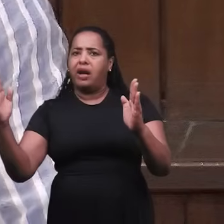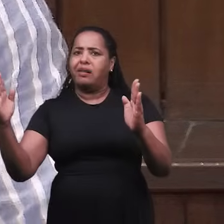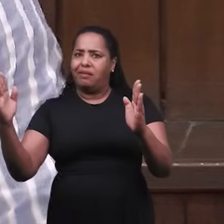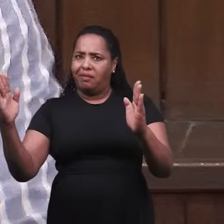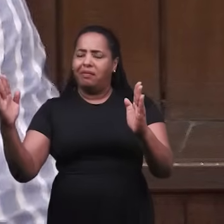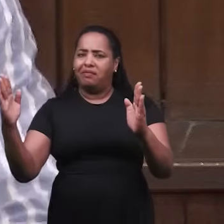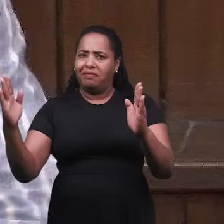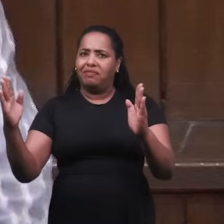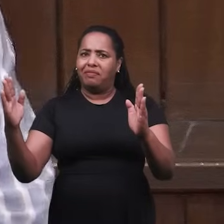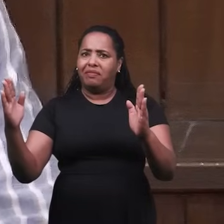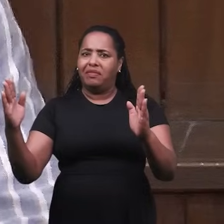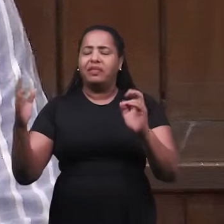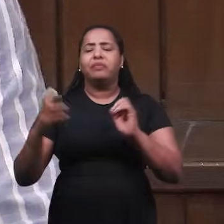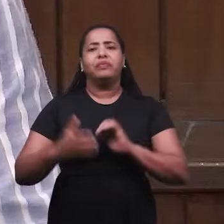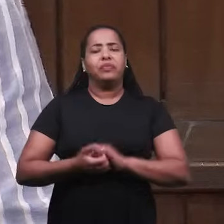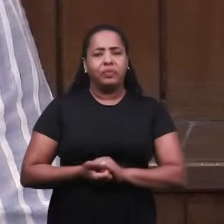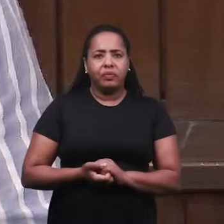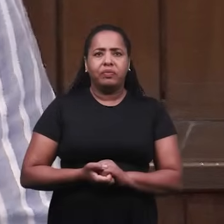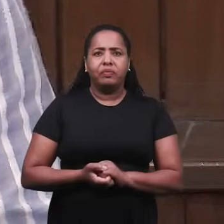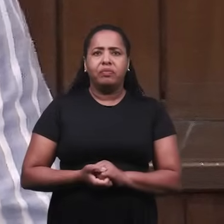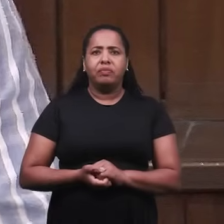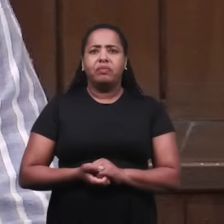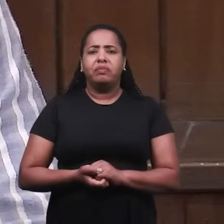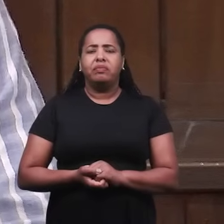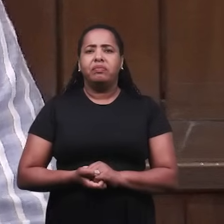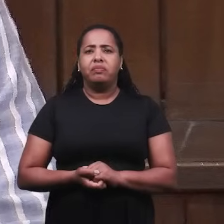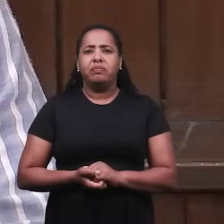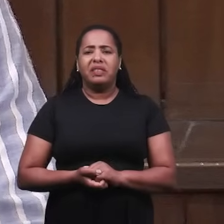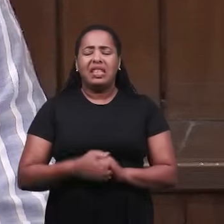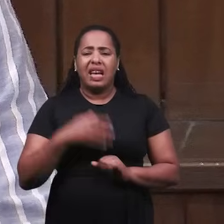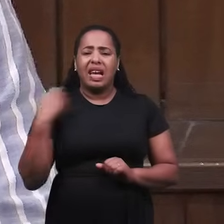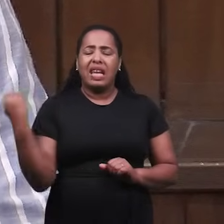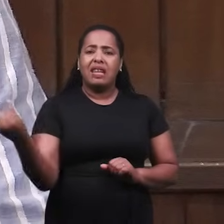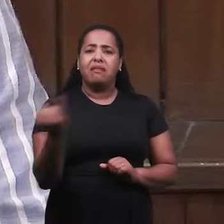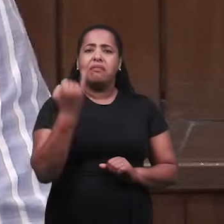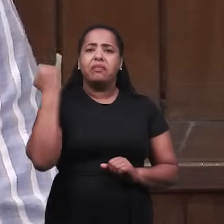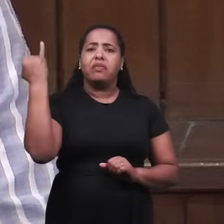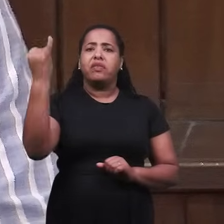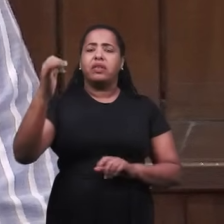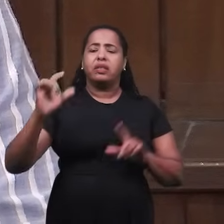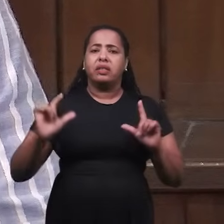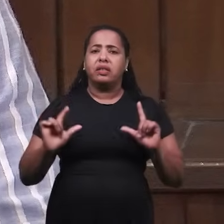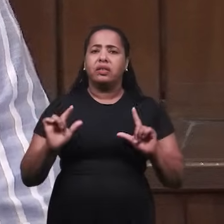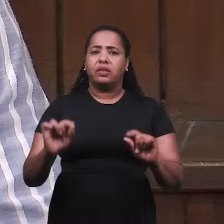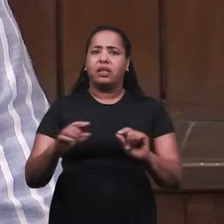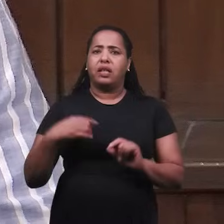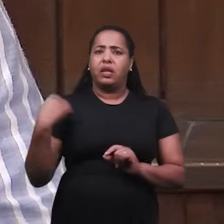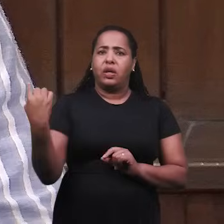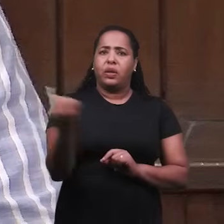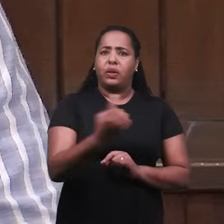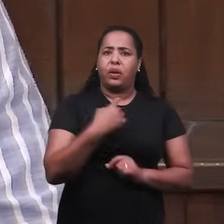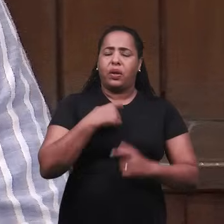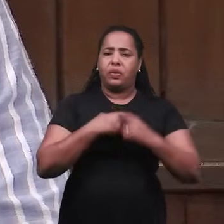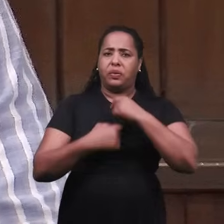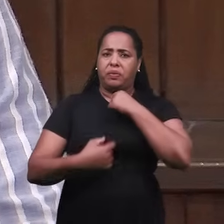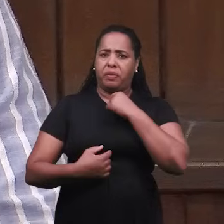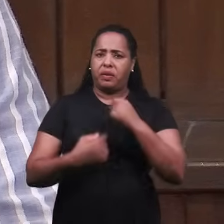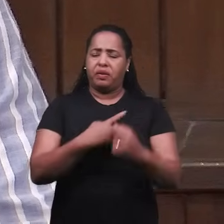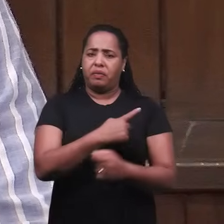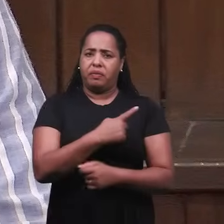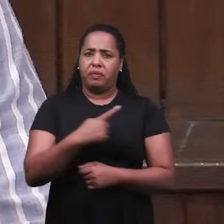horizontal. E é de suma importância que nós, como obreiros,